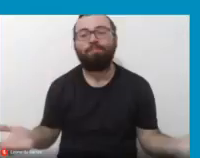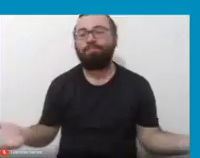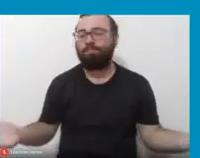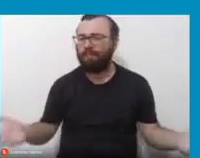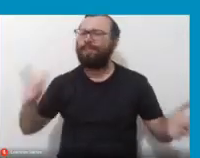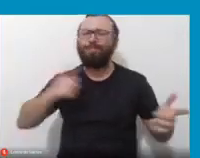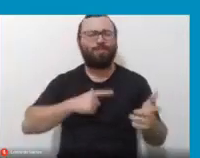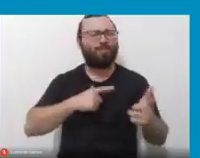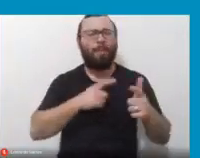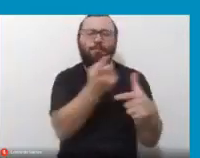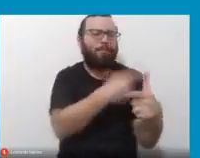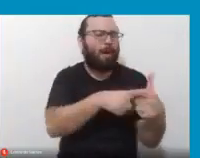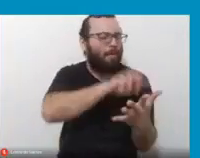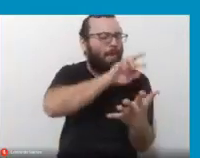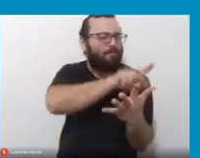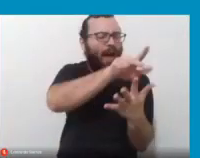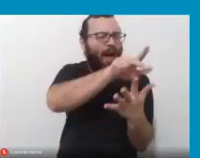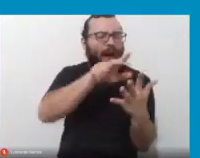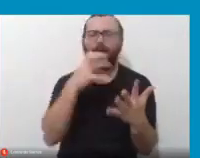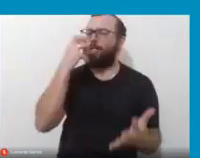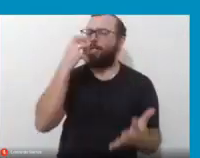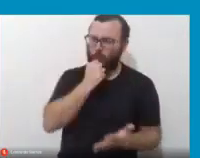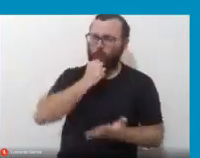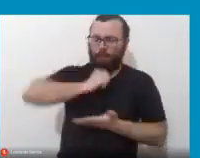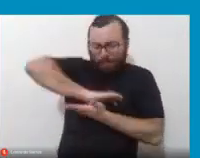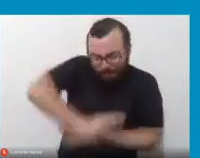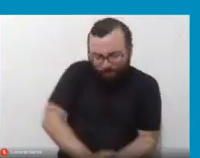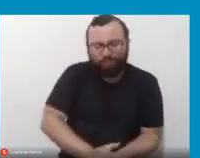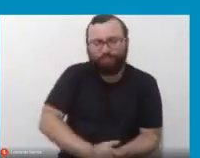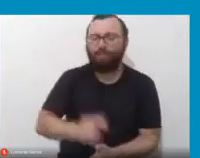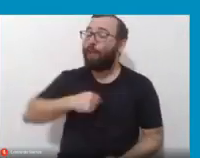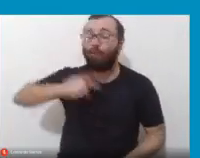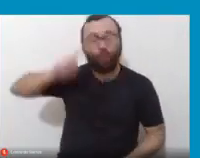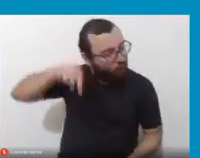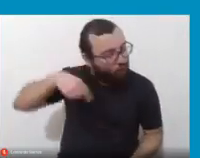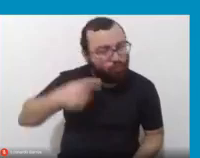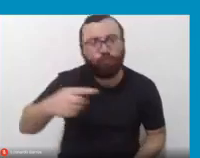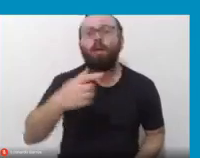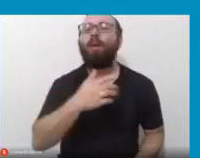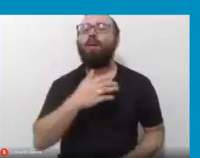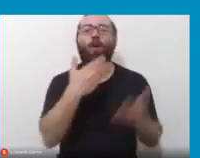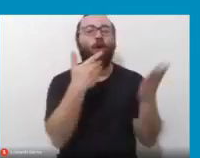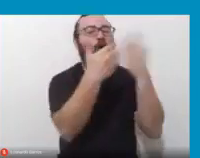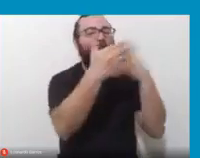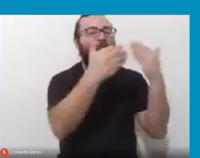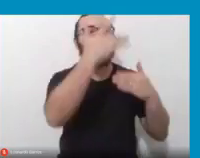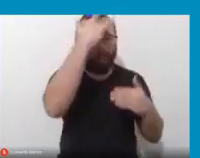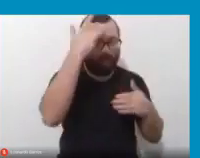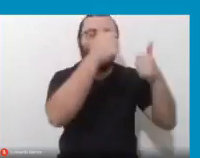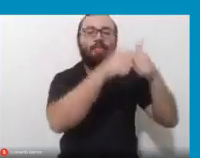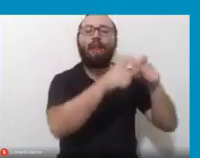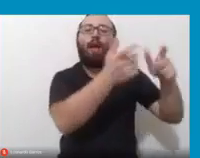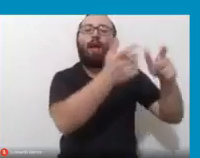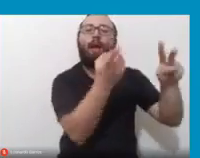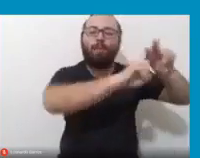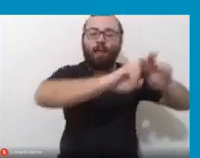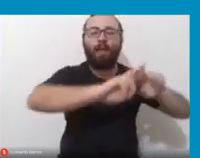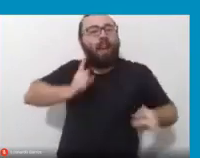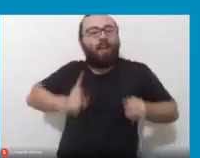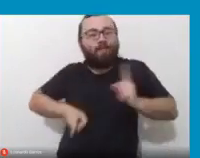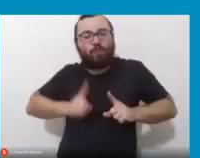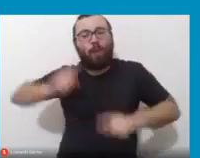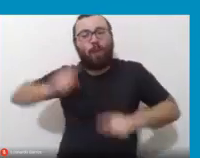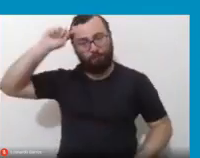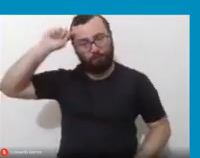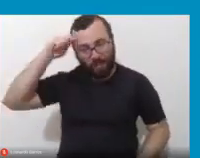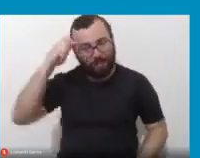muito silenciamento e apagamento. Eu converso quase todos os dias com colegas que estão no presídio, aqui em Magé, por exemplo, travestis pretas que estão comendo